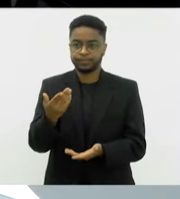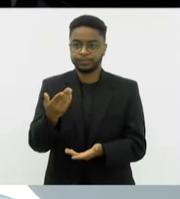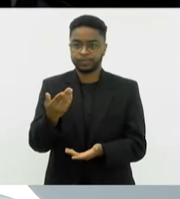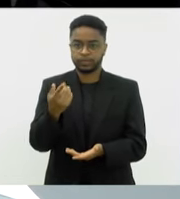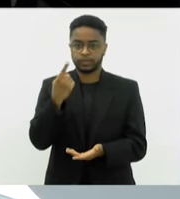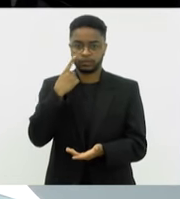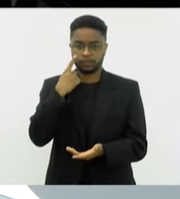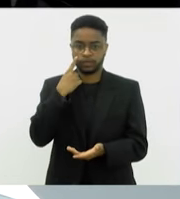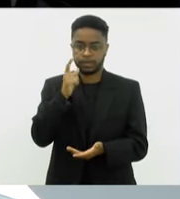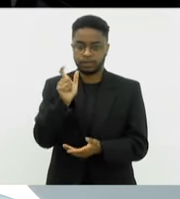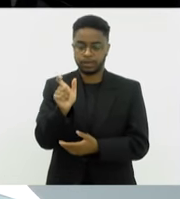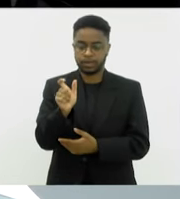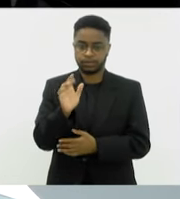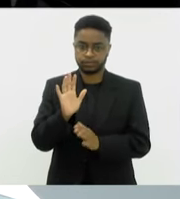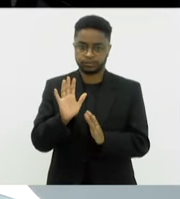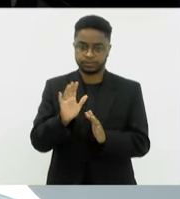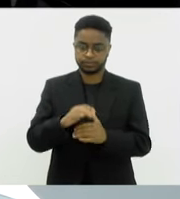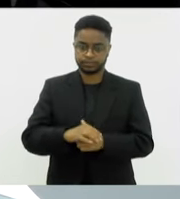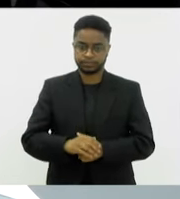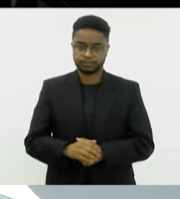deixa eu ver aqui a palavra...